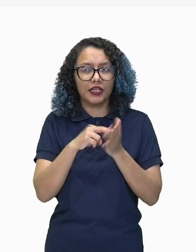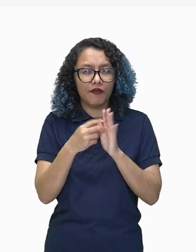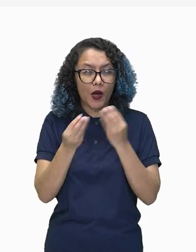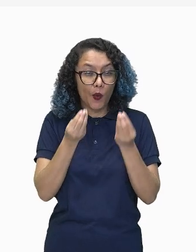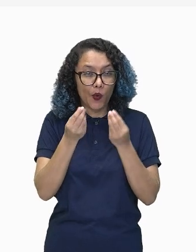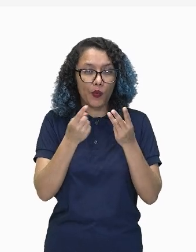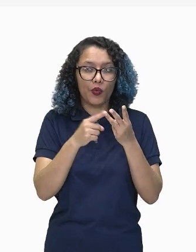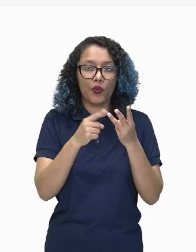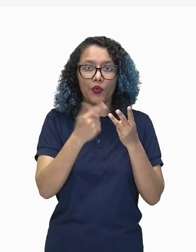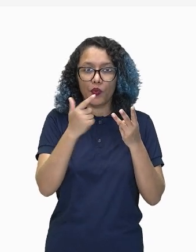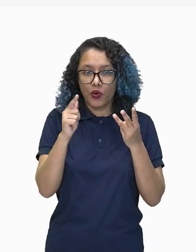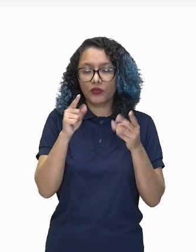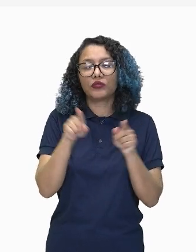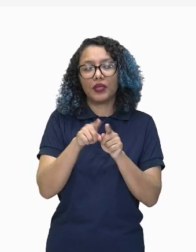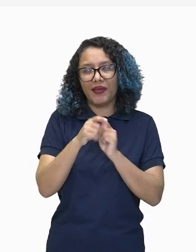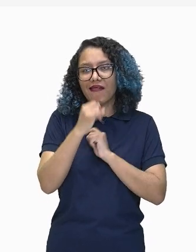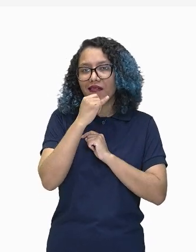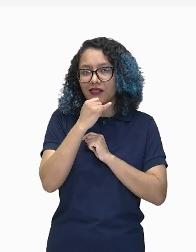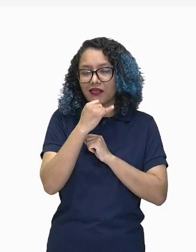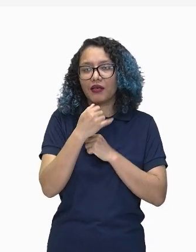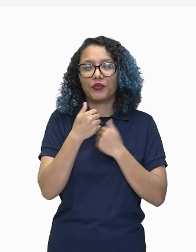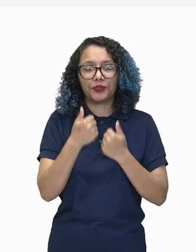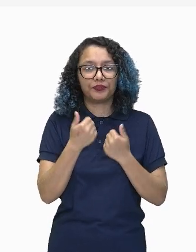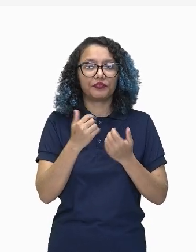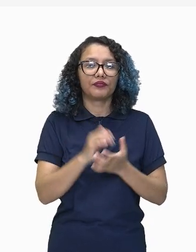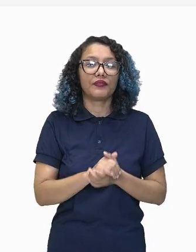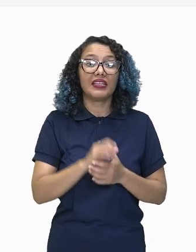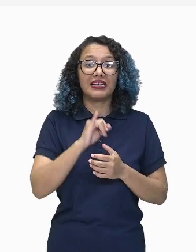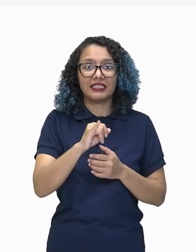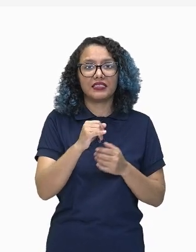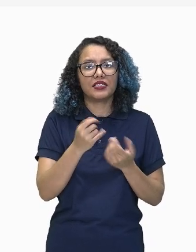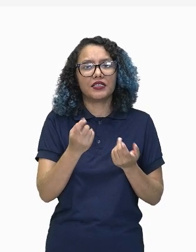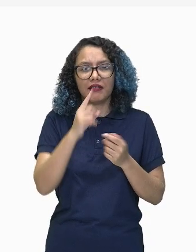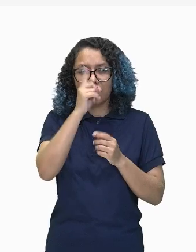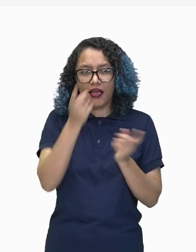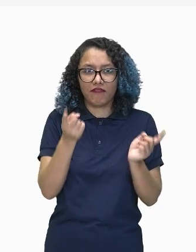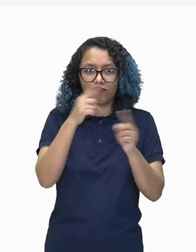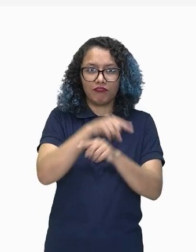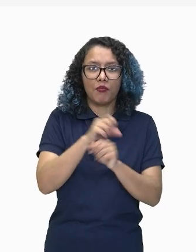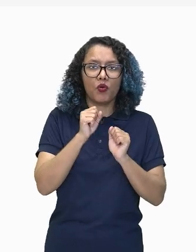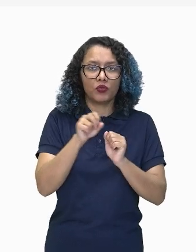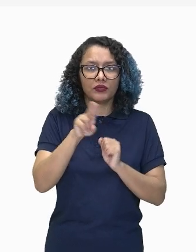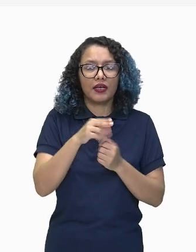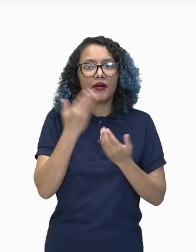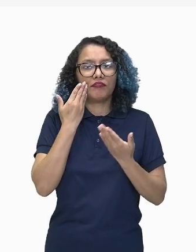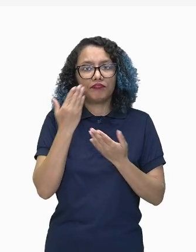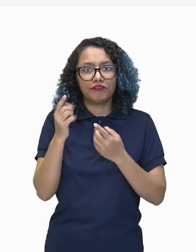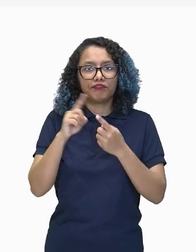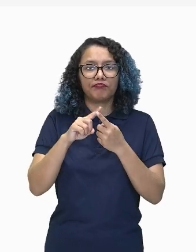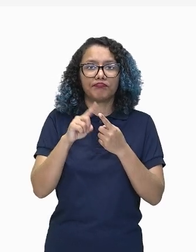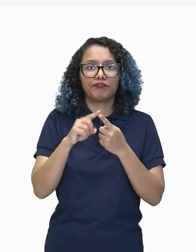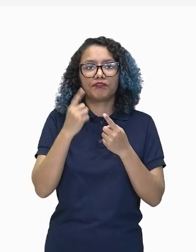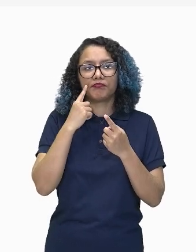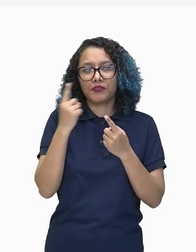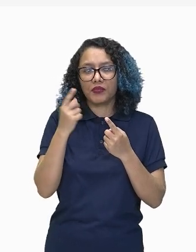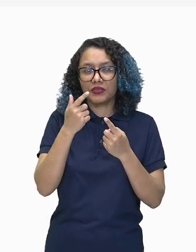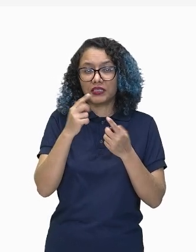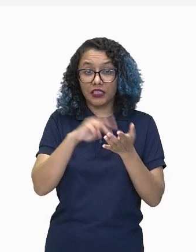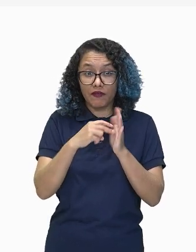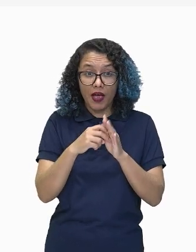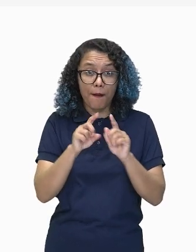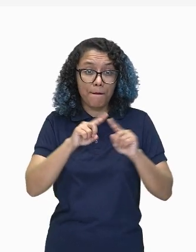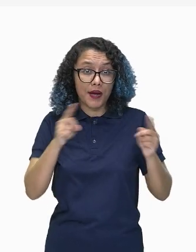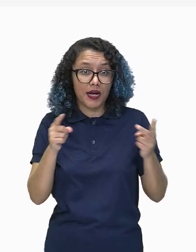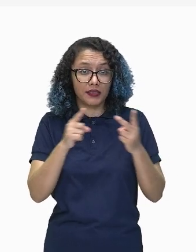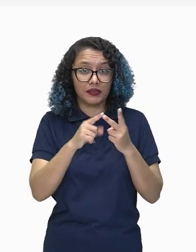for instance, que significa por exemplo. Se eu quero contrastar ideias, eu tenho as palavras but, que significa mais, however, que